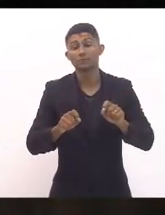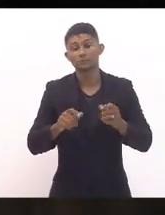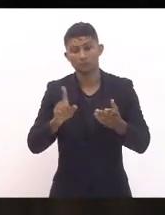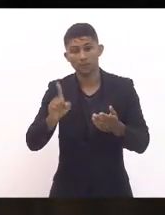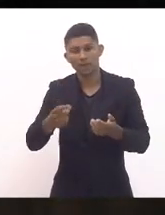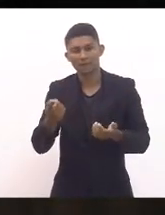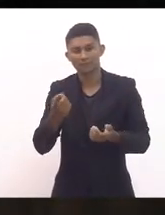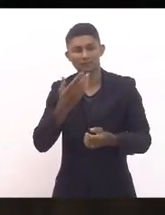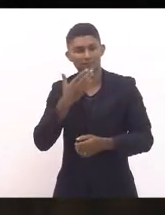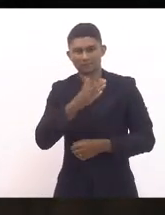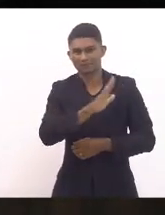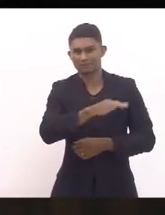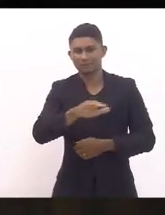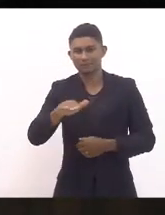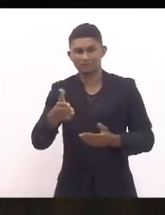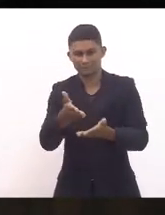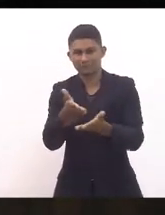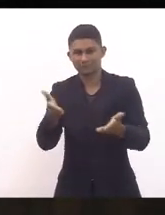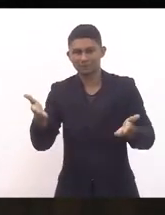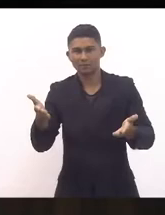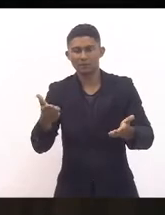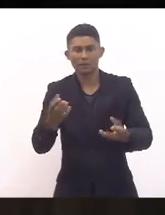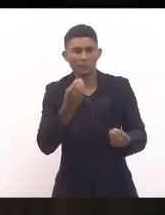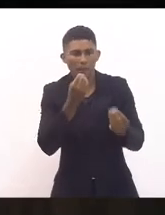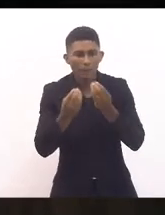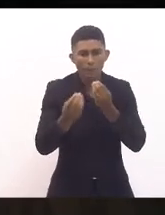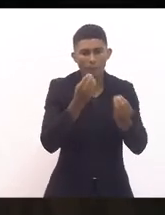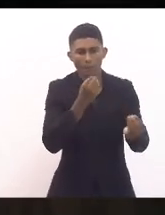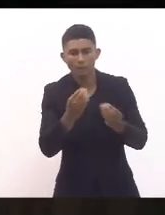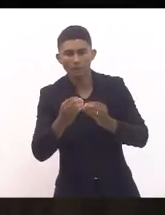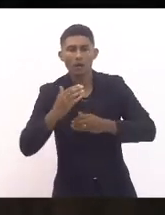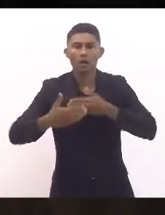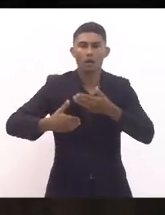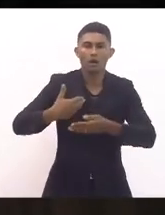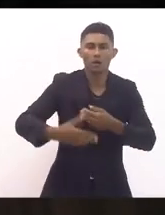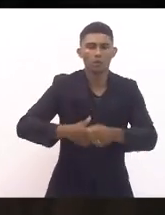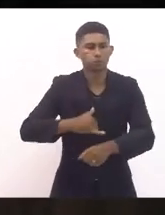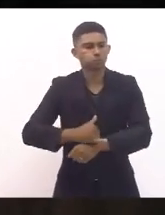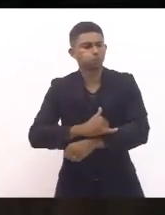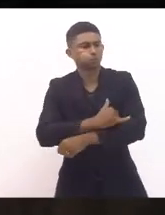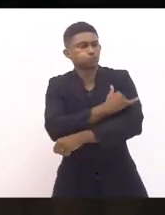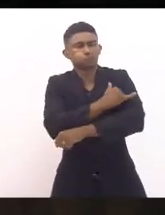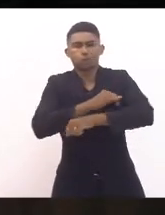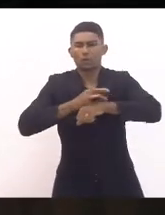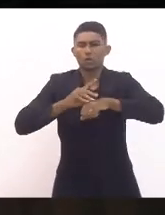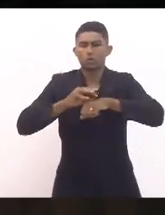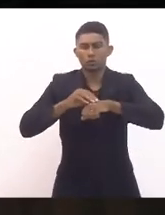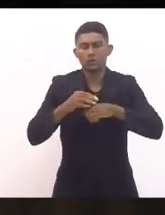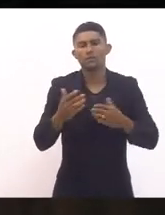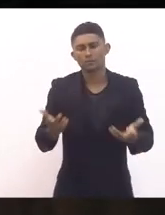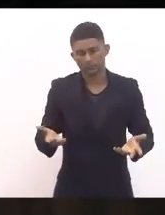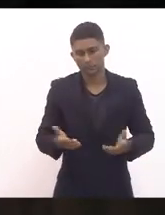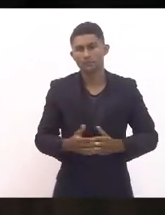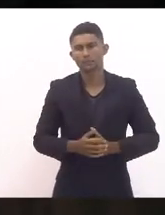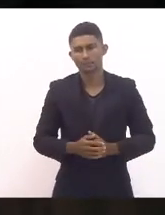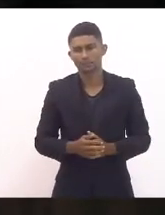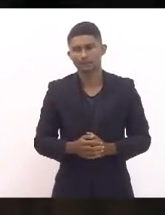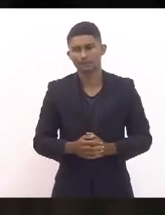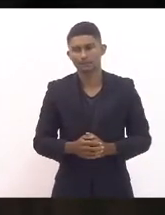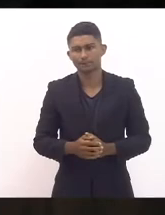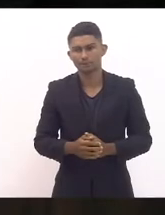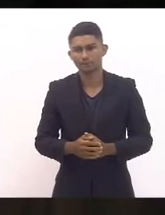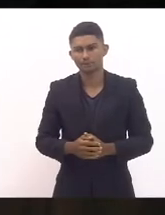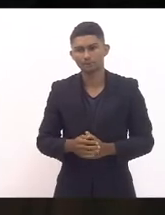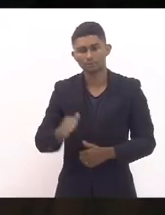obesidade infantil em bares, cantinas, similares instaladas em escolas públicas e privadas do Estado do Rio de Janeiro, na forma que menciona. Presidente, posso